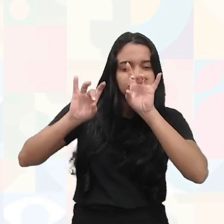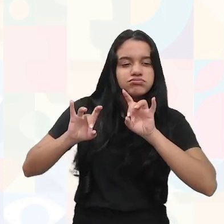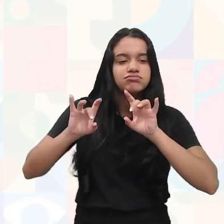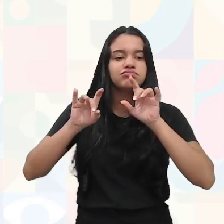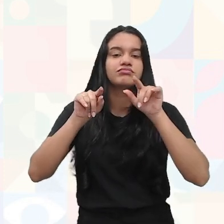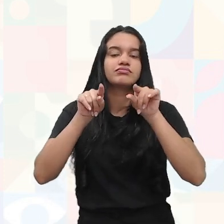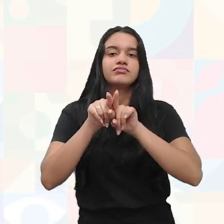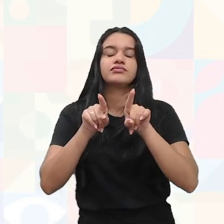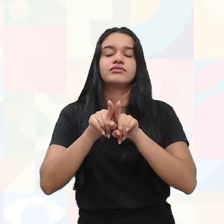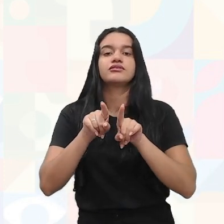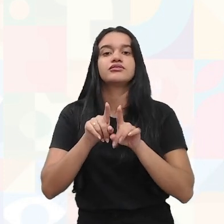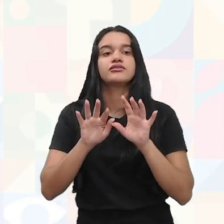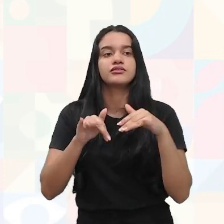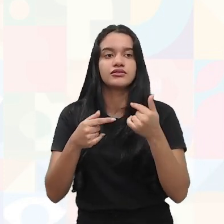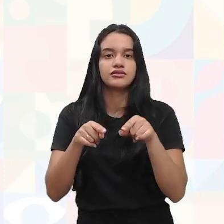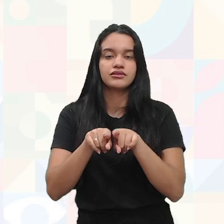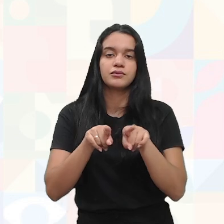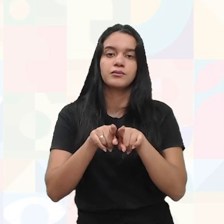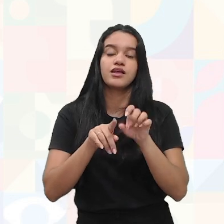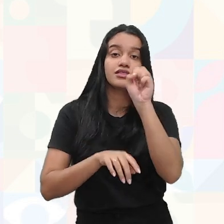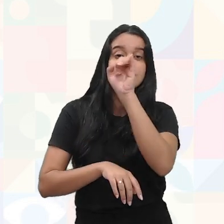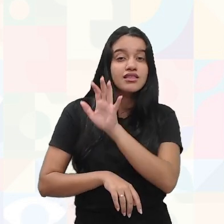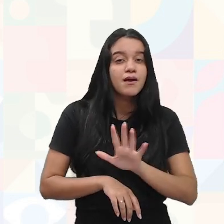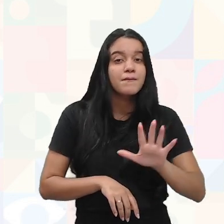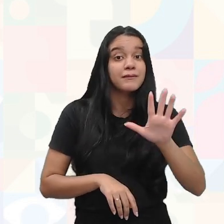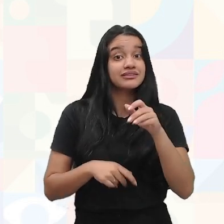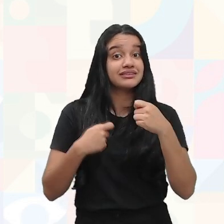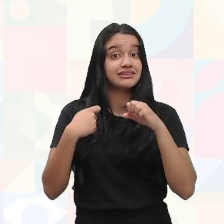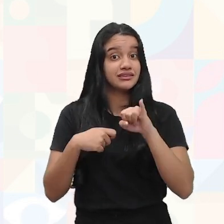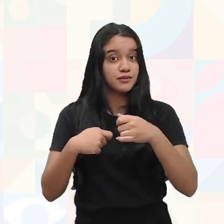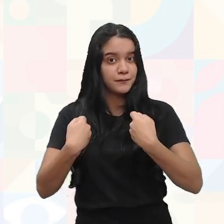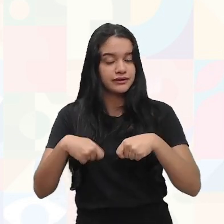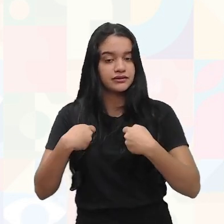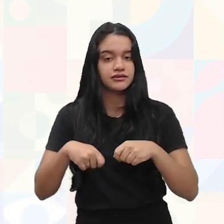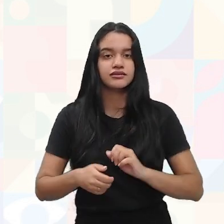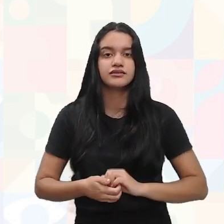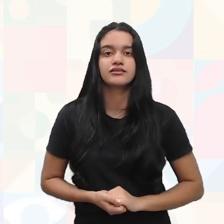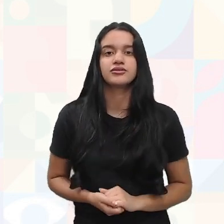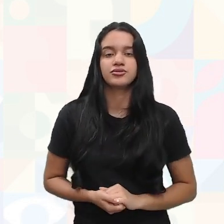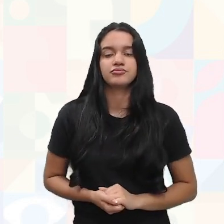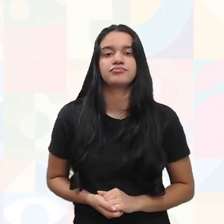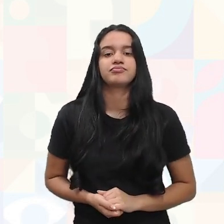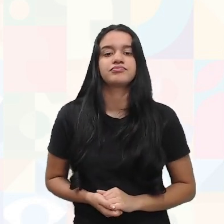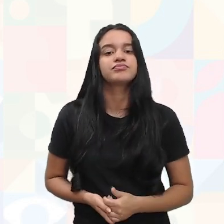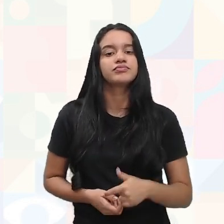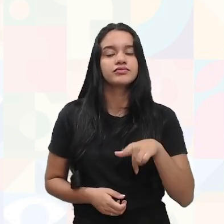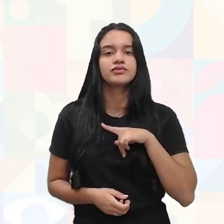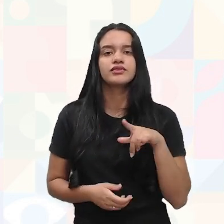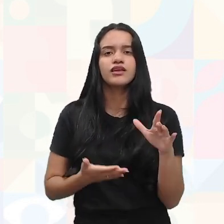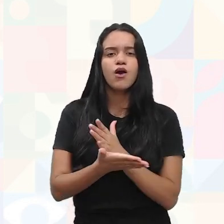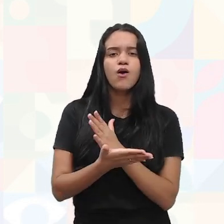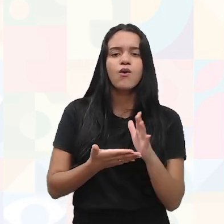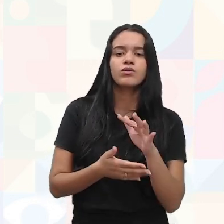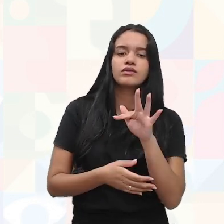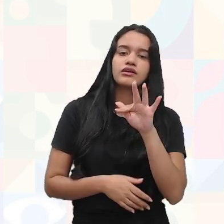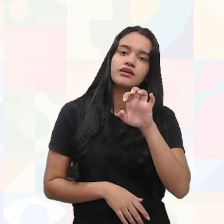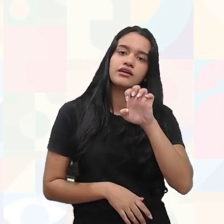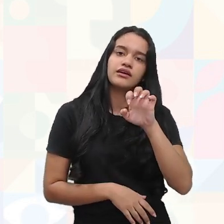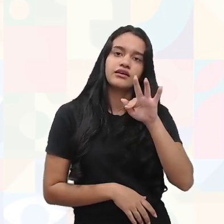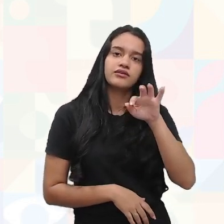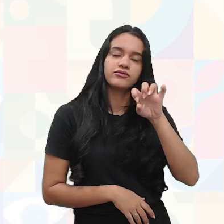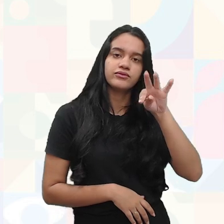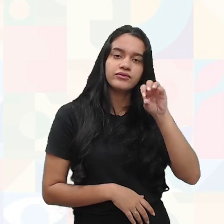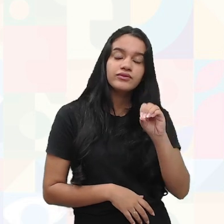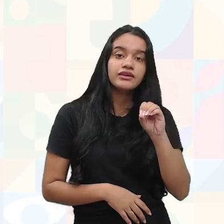saturação e aplicar filtros nas imagens, se necessário. Aqui a gente tem alguns efeitos de